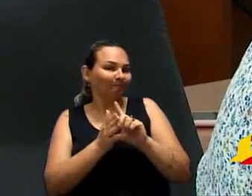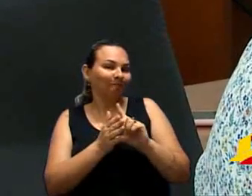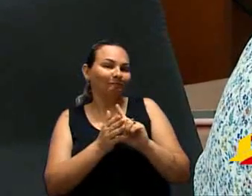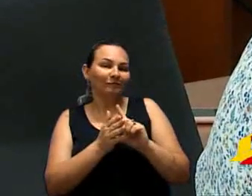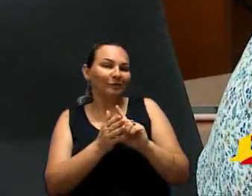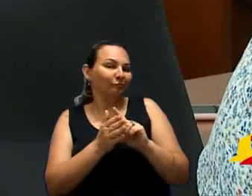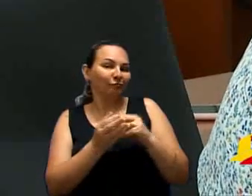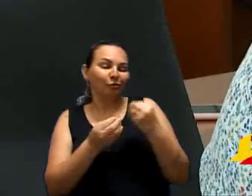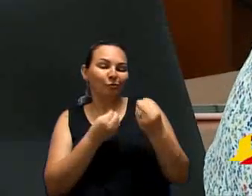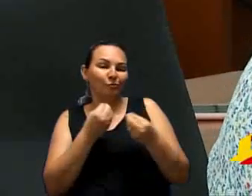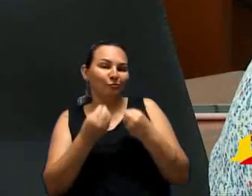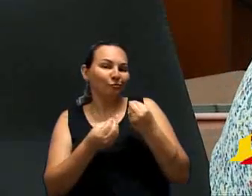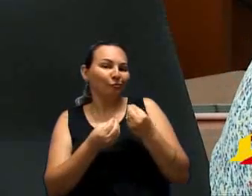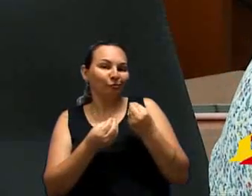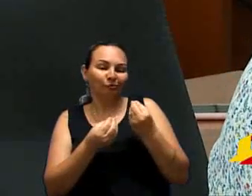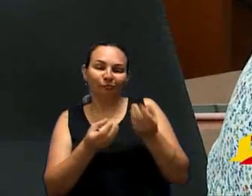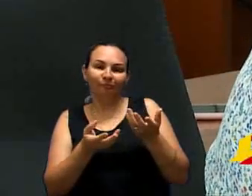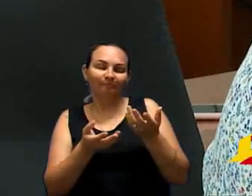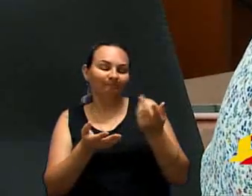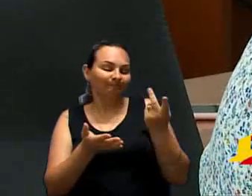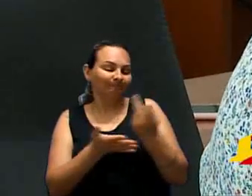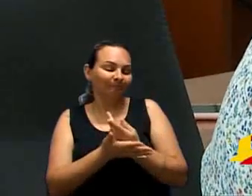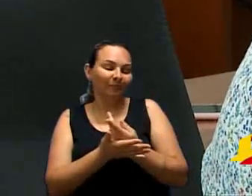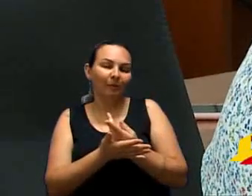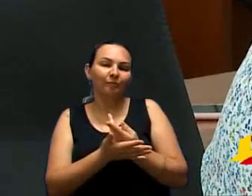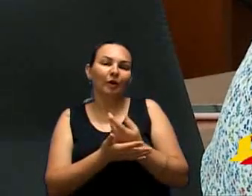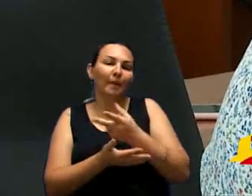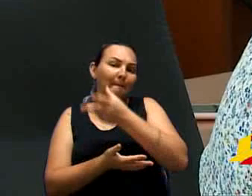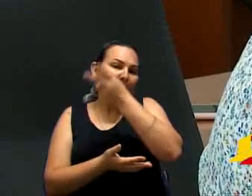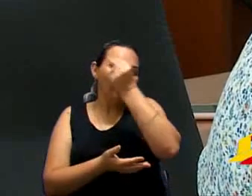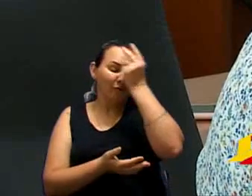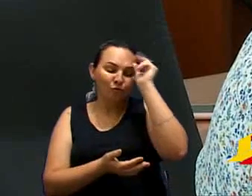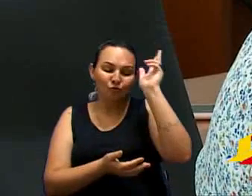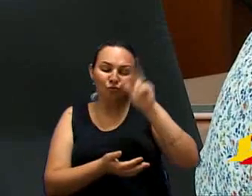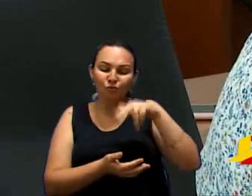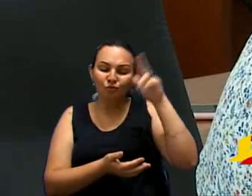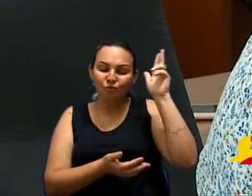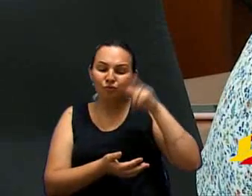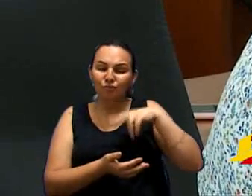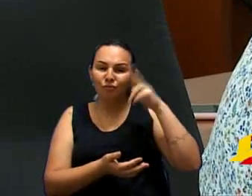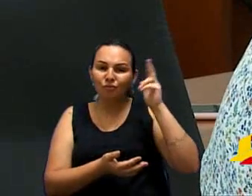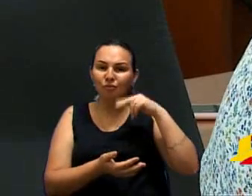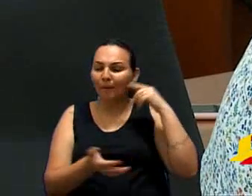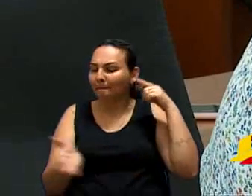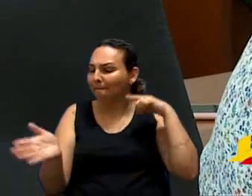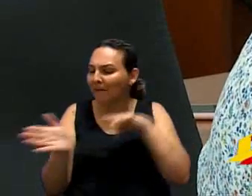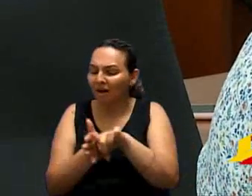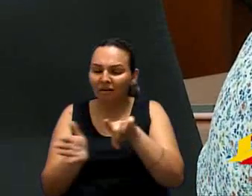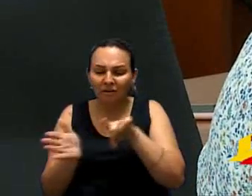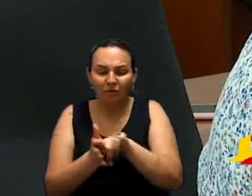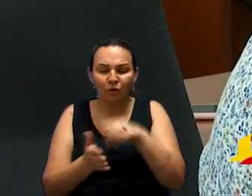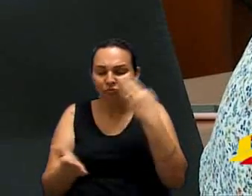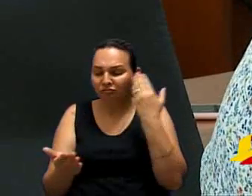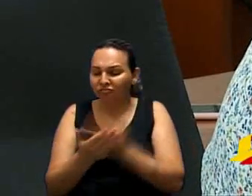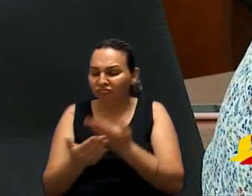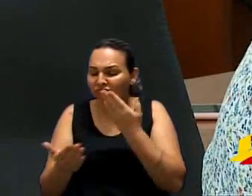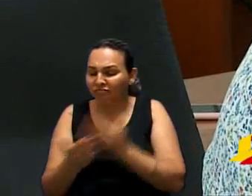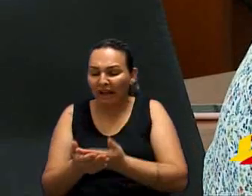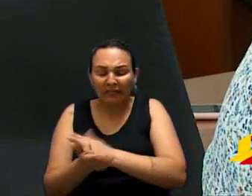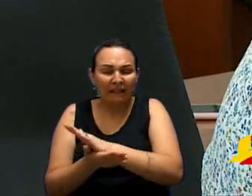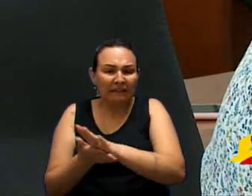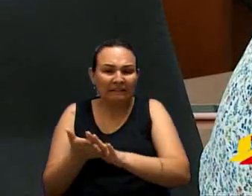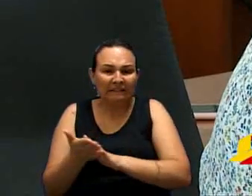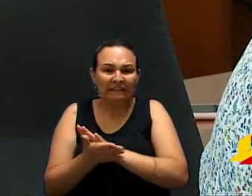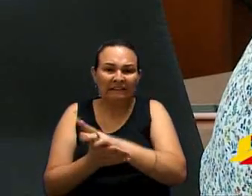como negar foi negação até hoje a prefeitura por sua vez nunca se debruçou essas questões ela não tem interesse